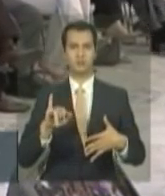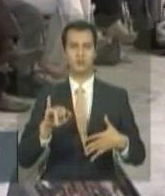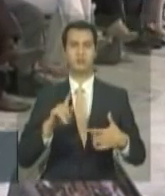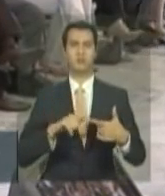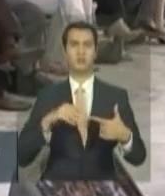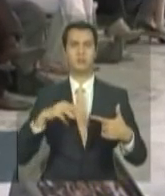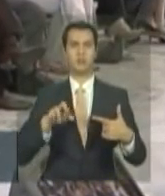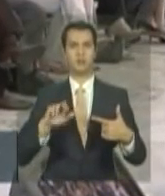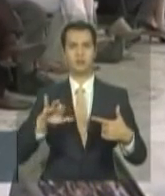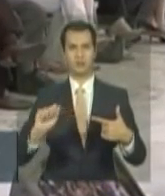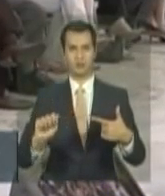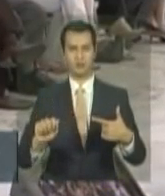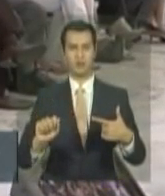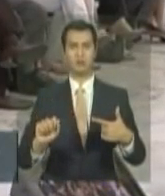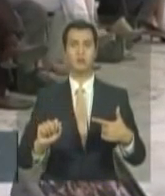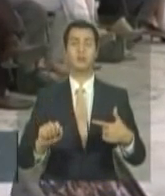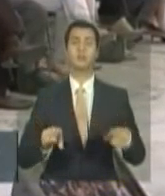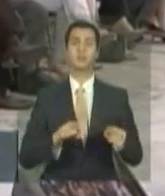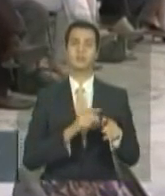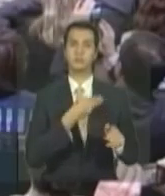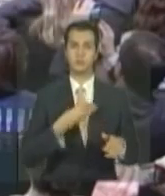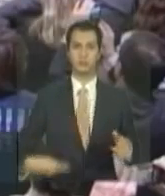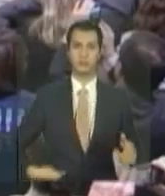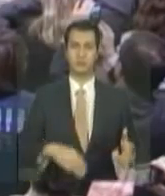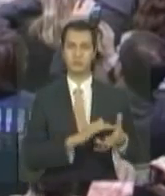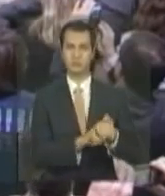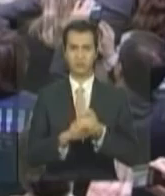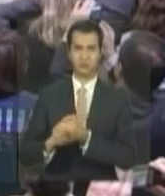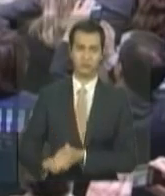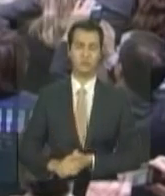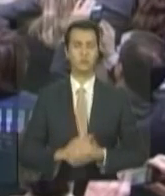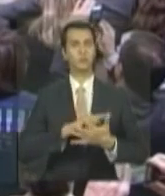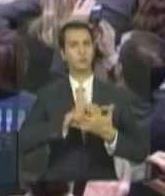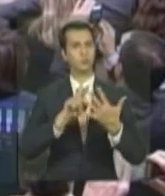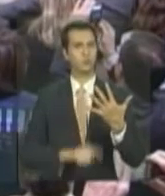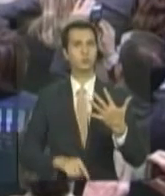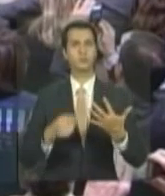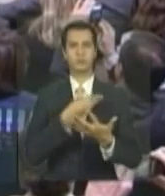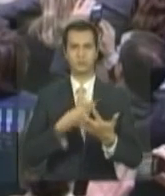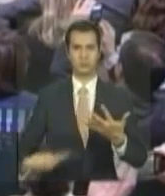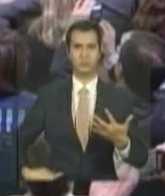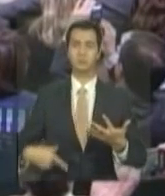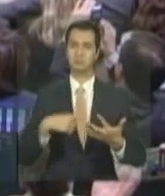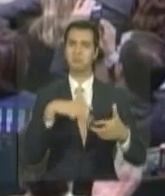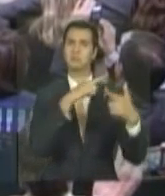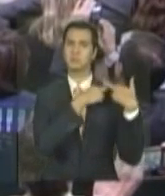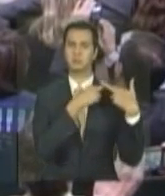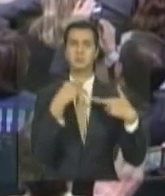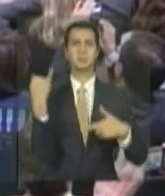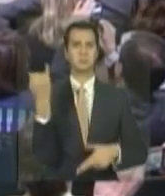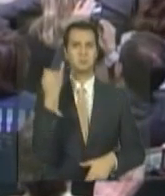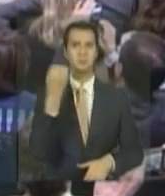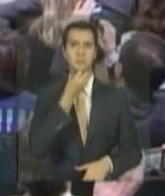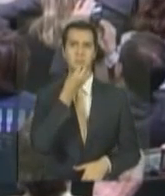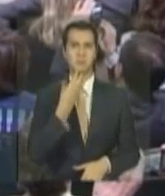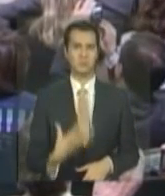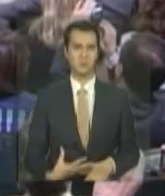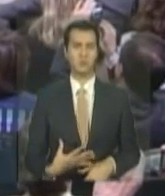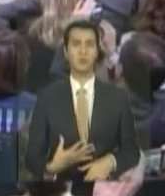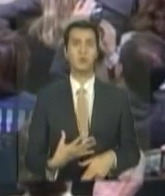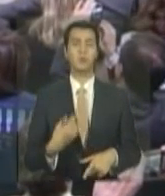e Maria do Rosário, ministros também que tiveram um papel relevante em todas as